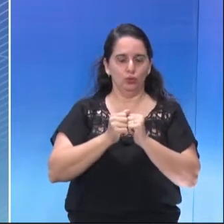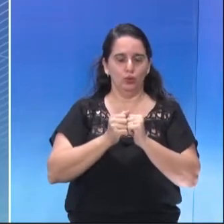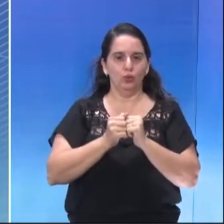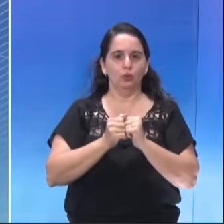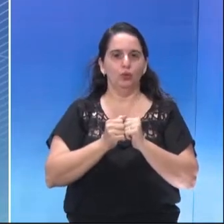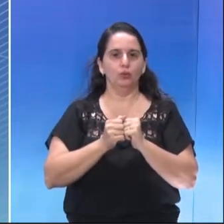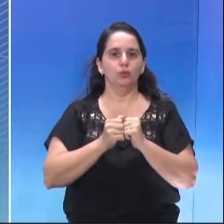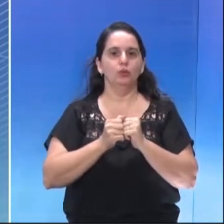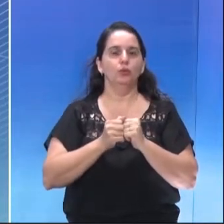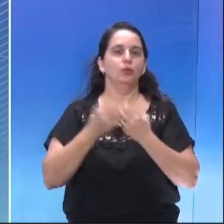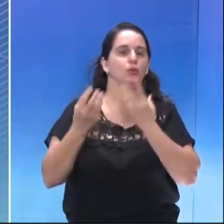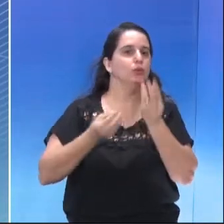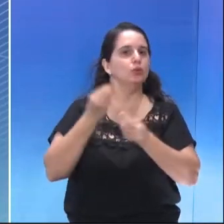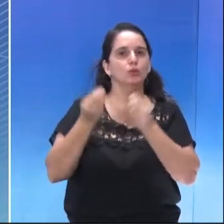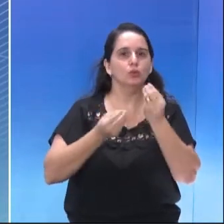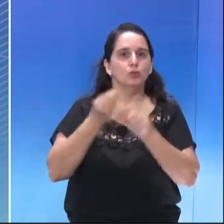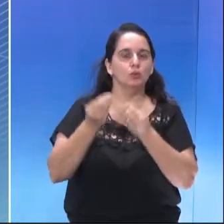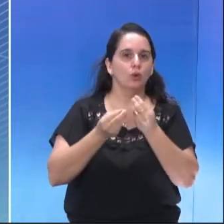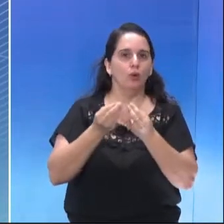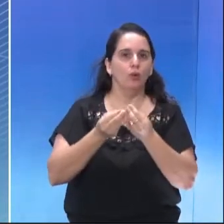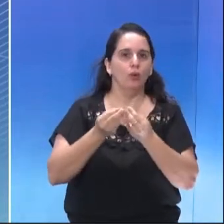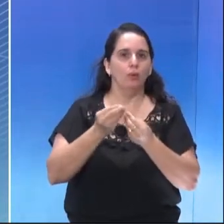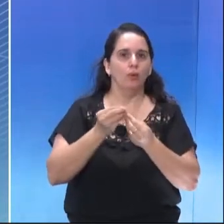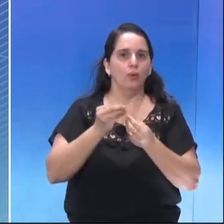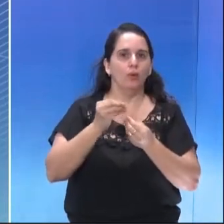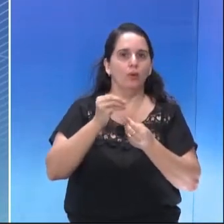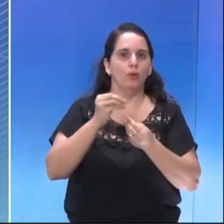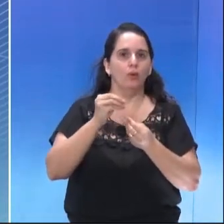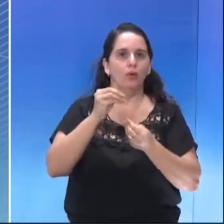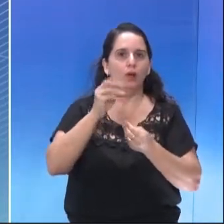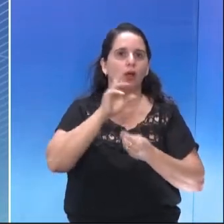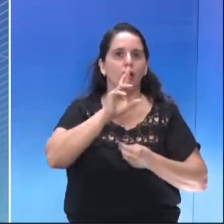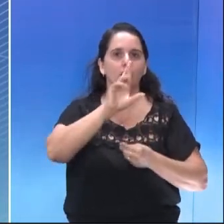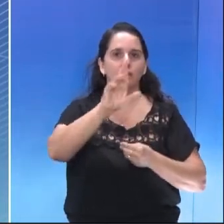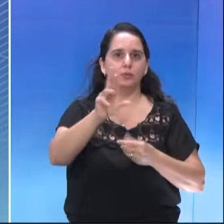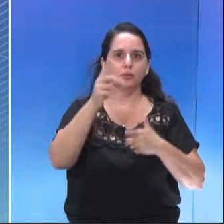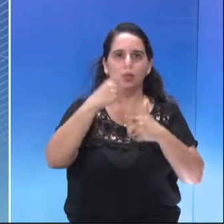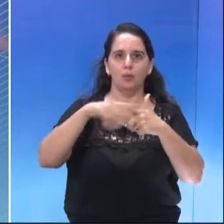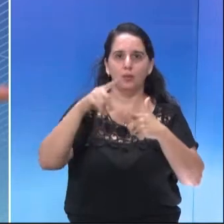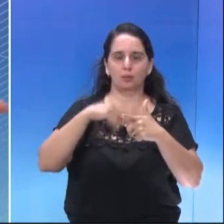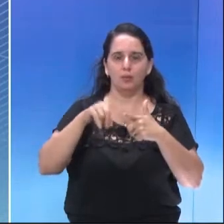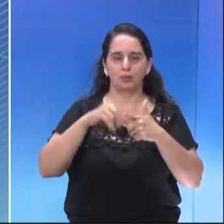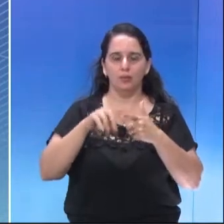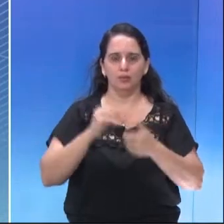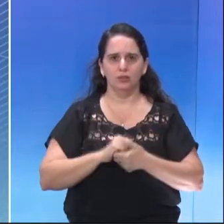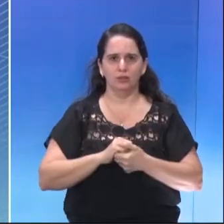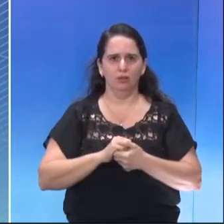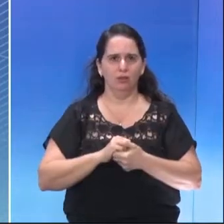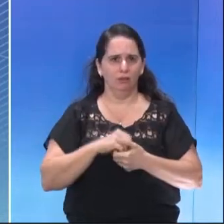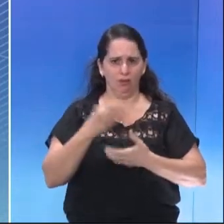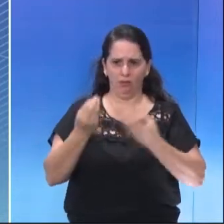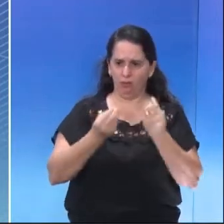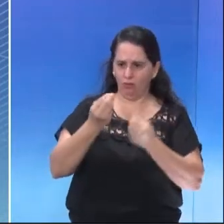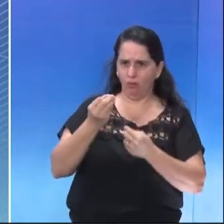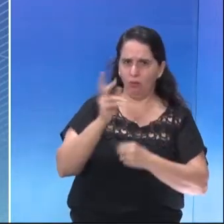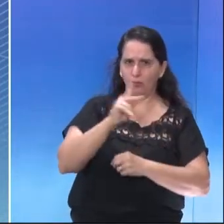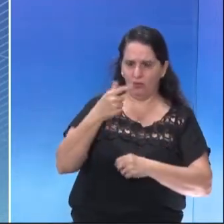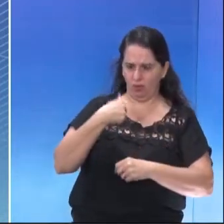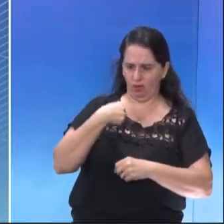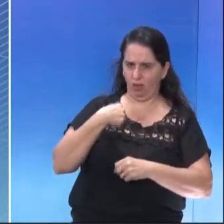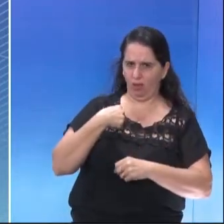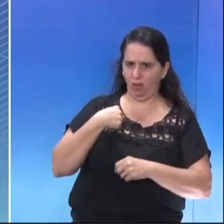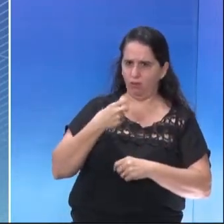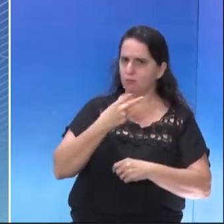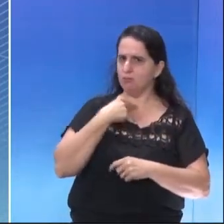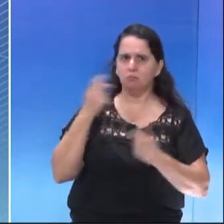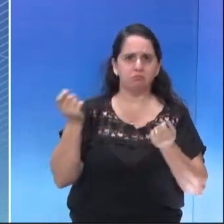na construção da alternativa da problemática que for levantada. Mas, professor, como assim? Eu não posso fazer